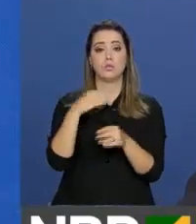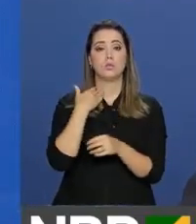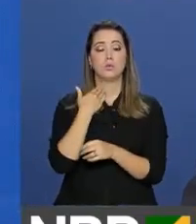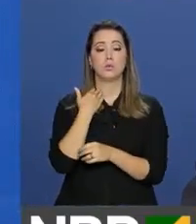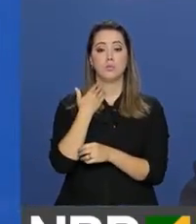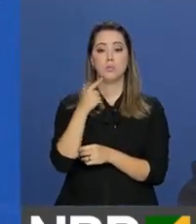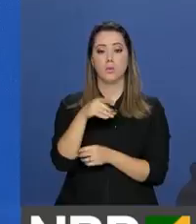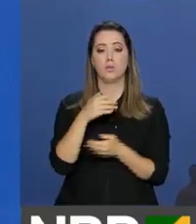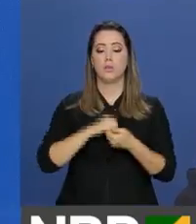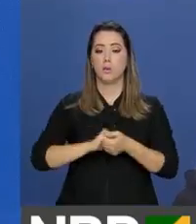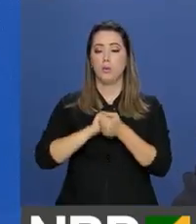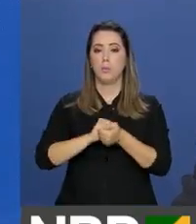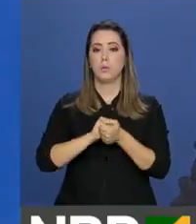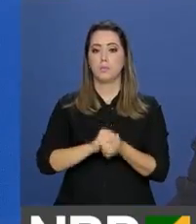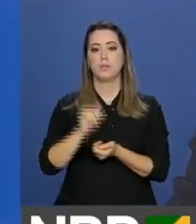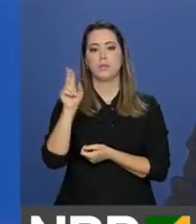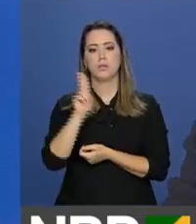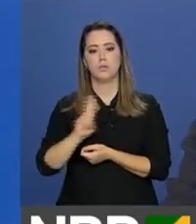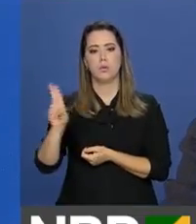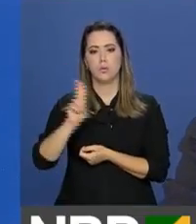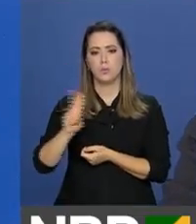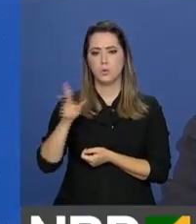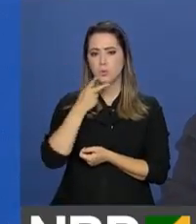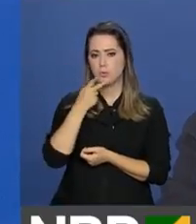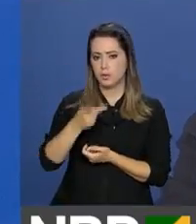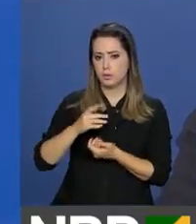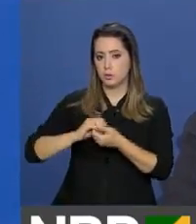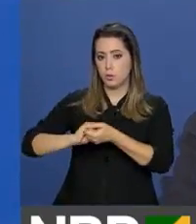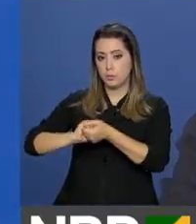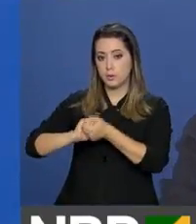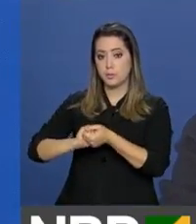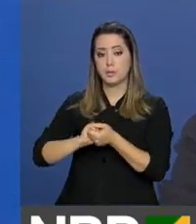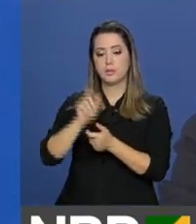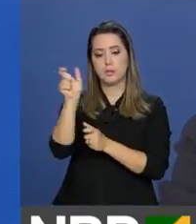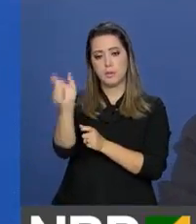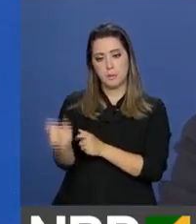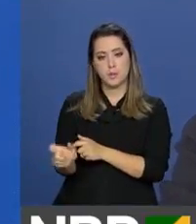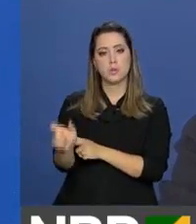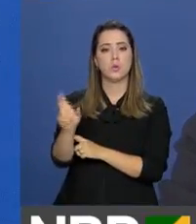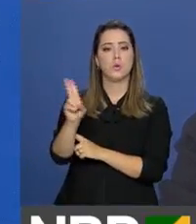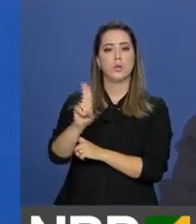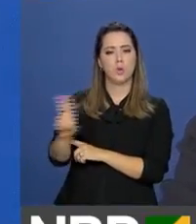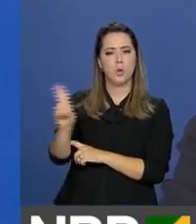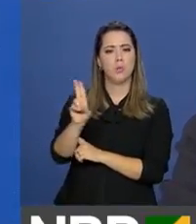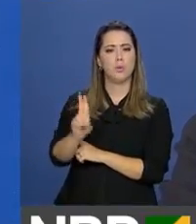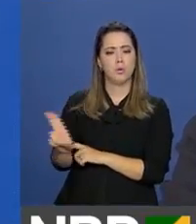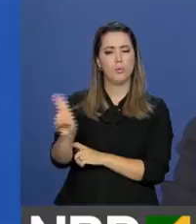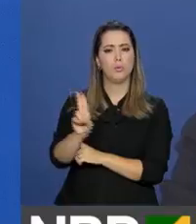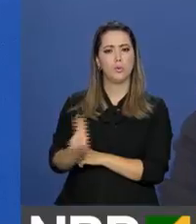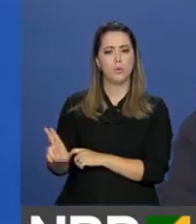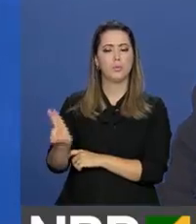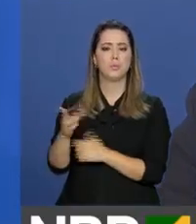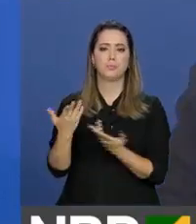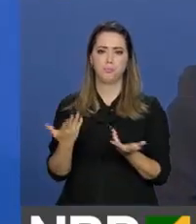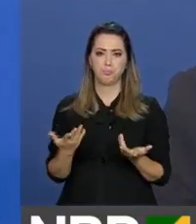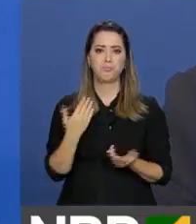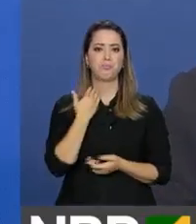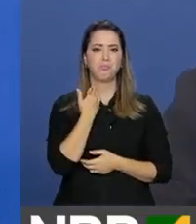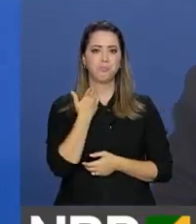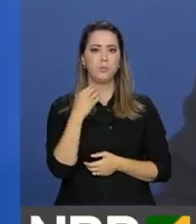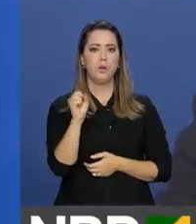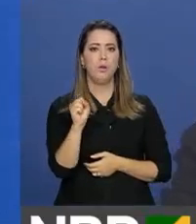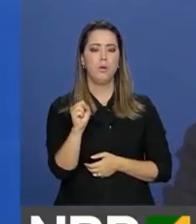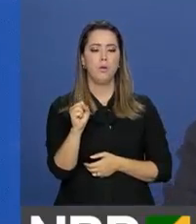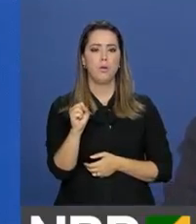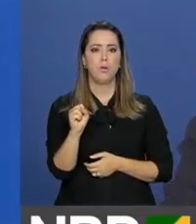Correia da Silva, da Sudam, o Marcos Henrique Derzi Vasilevski, da Sudeco, também o senhor